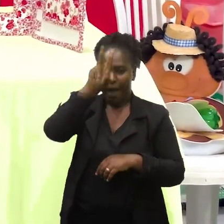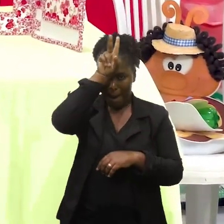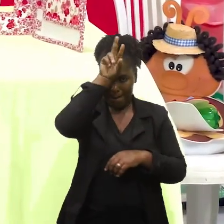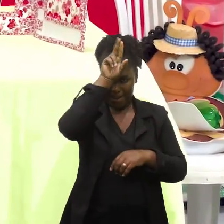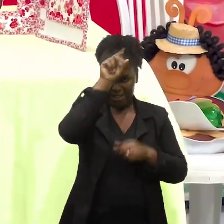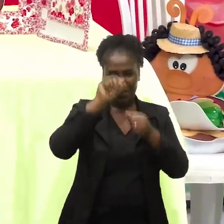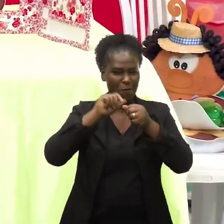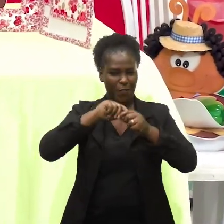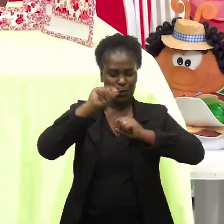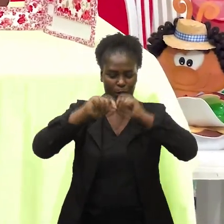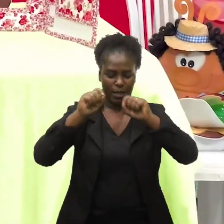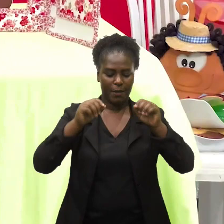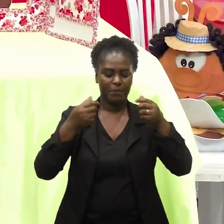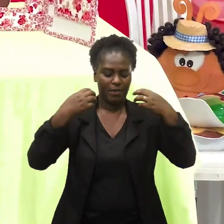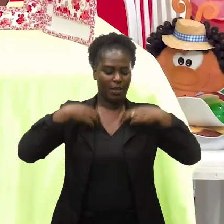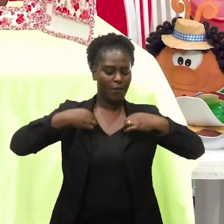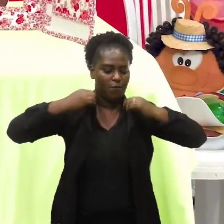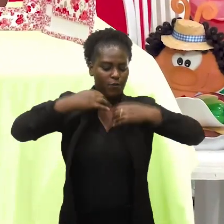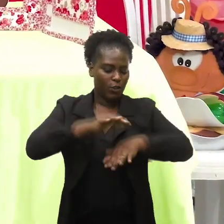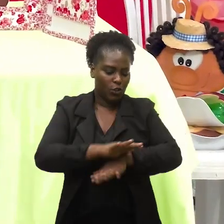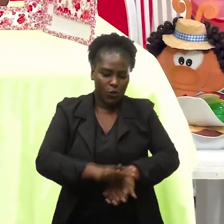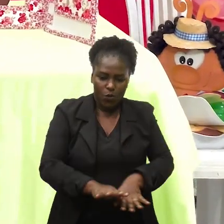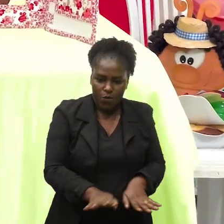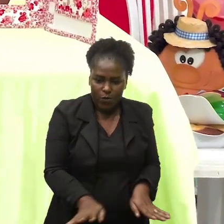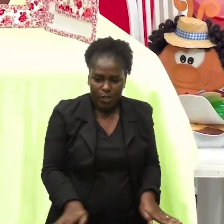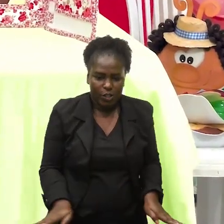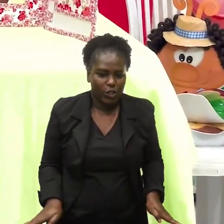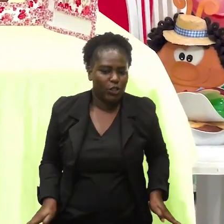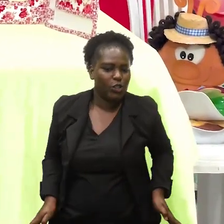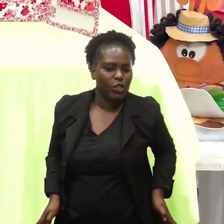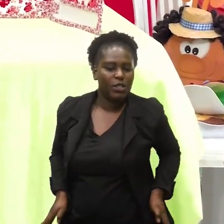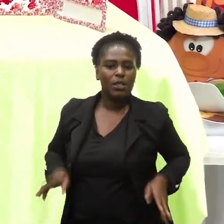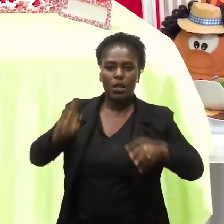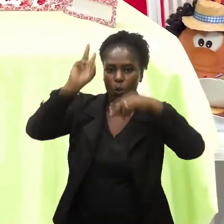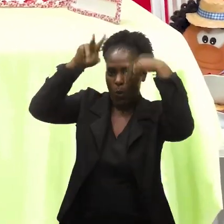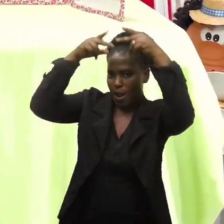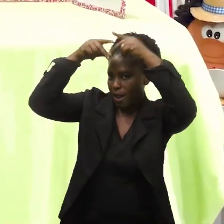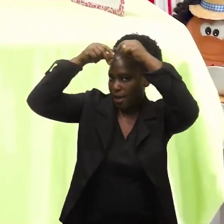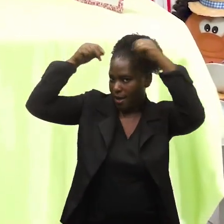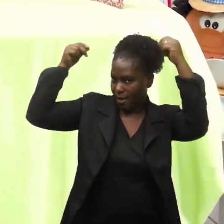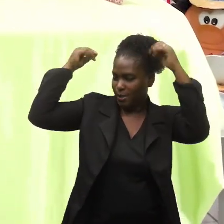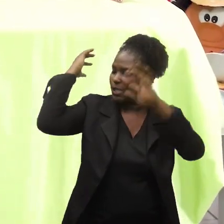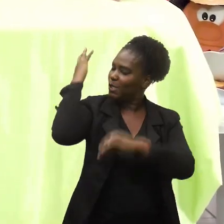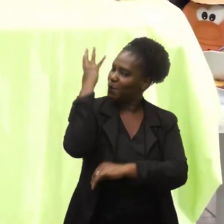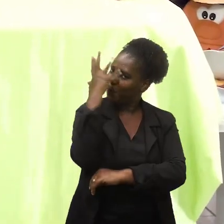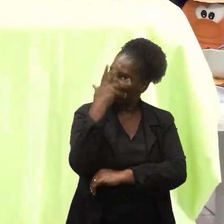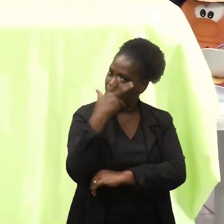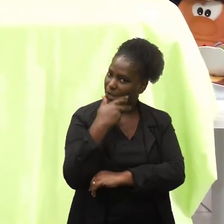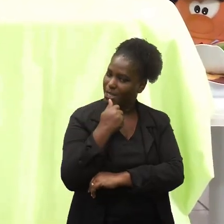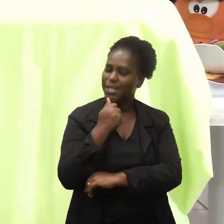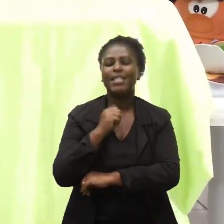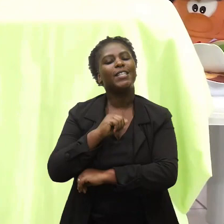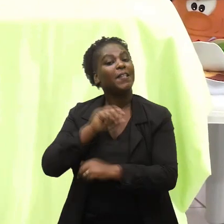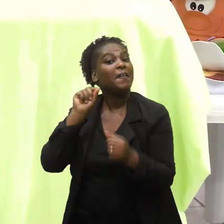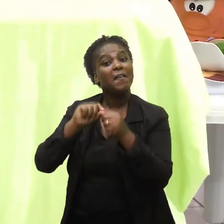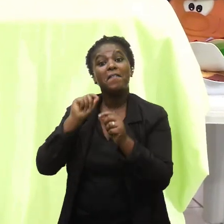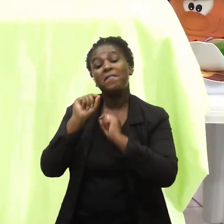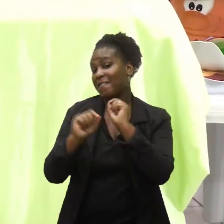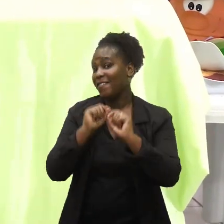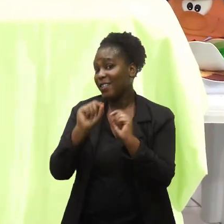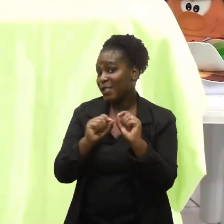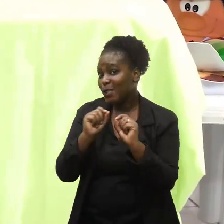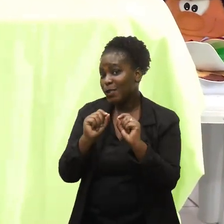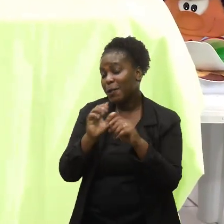vestido, colocou seu lacinho. Aí, como ela não